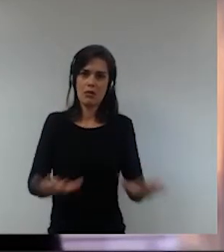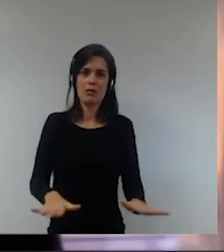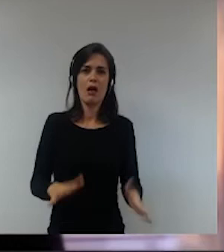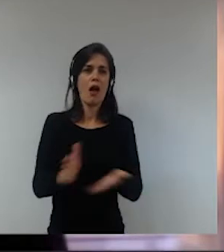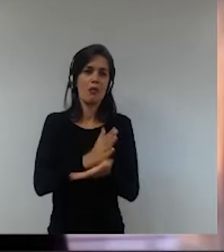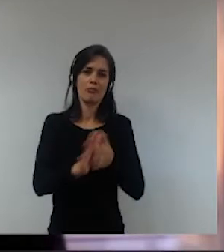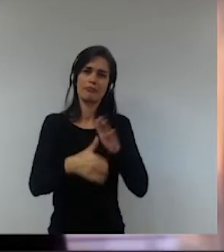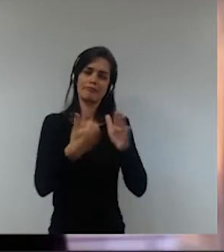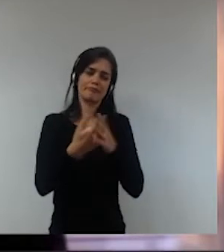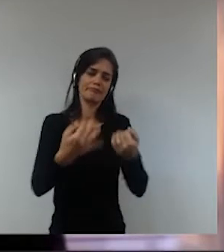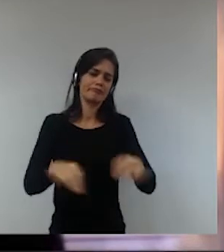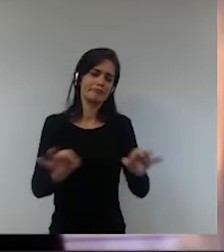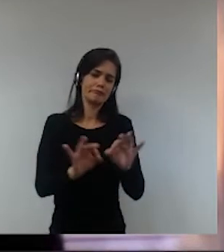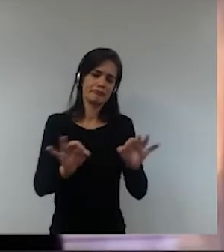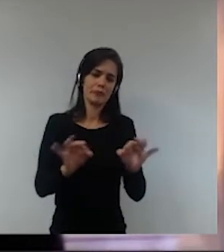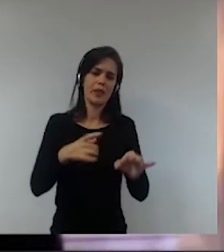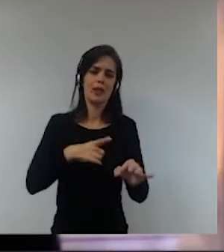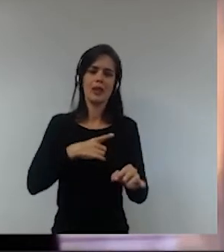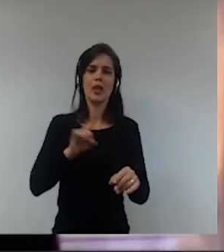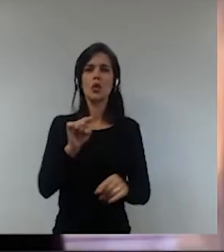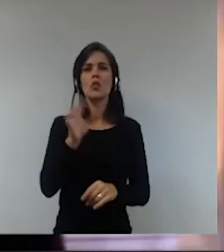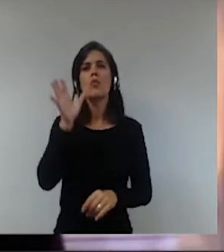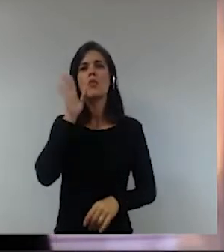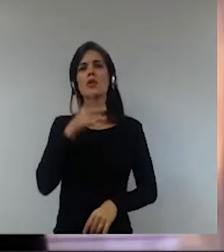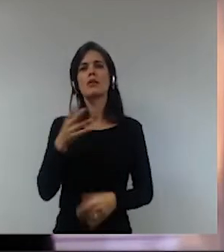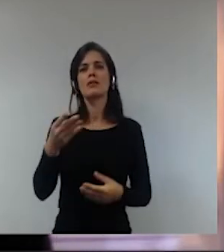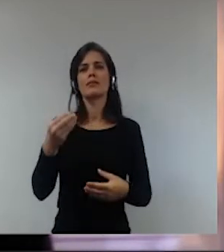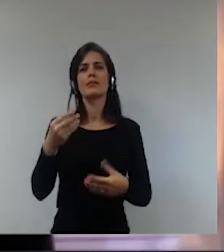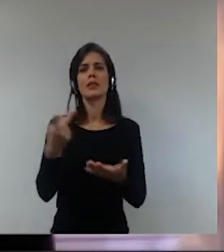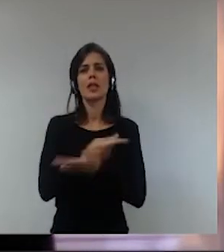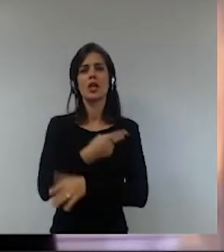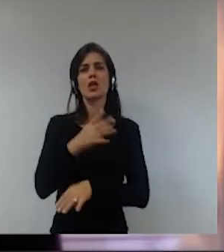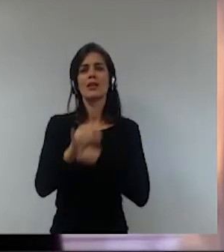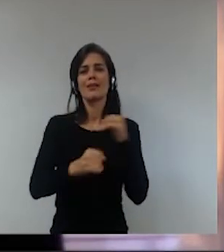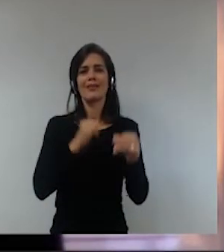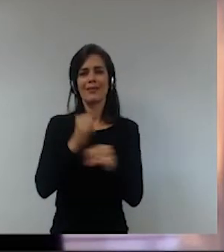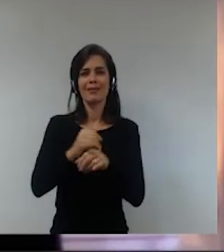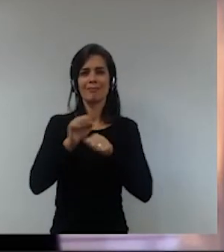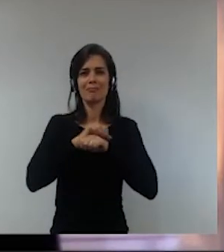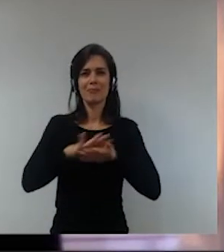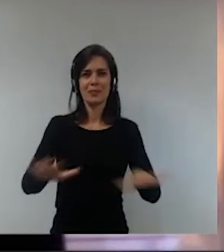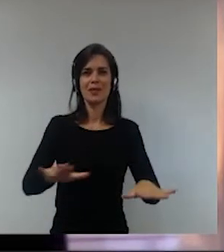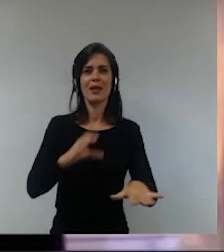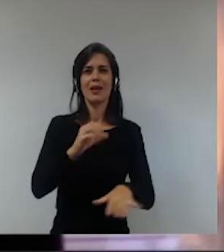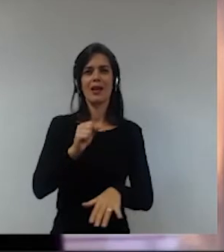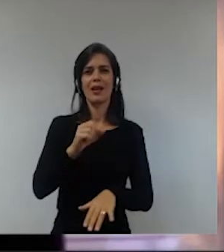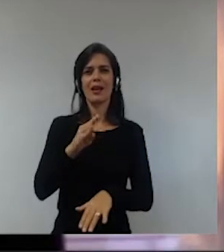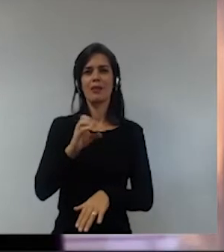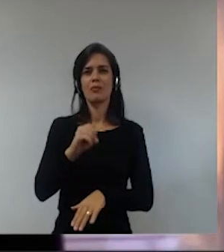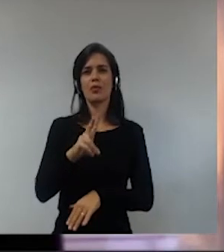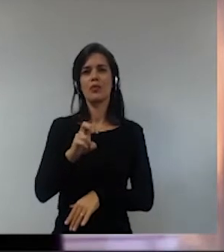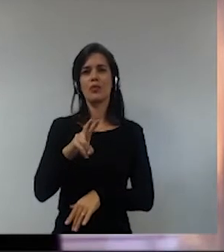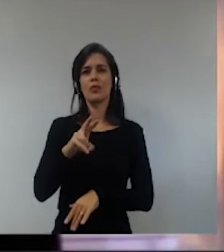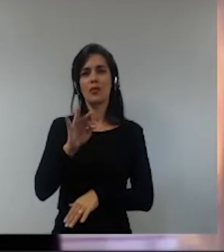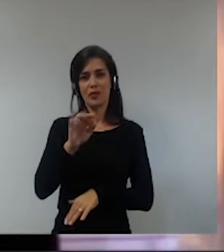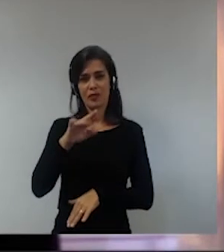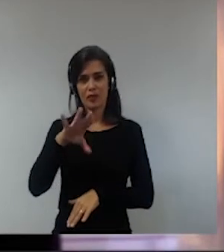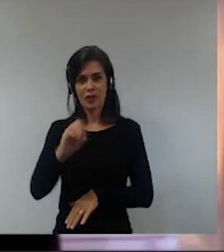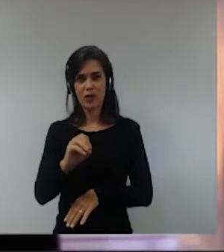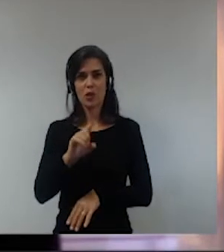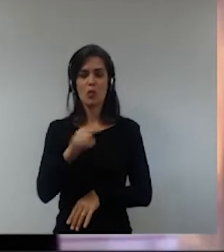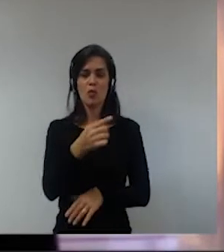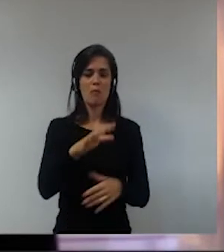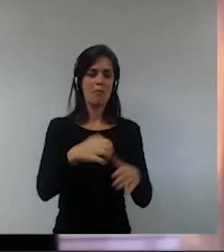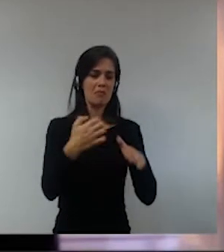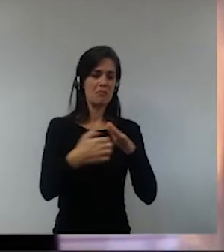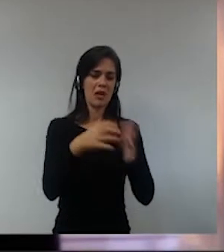se cadastraram. Tem até uma decisão que circulou na internet de um juiz de Cabo Frio que percebeu, num caso concreto, que uma empresa não